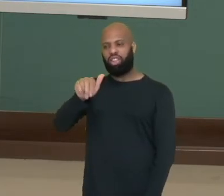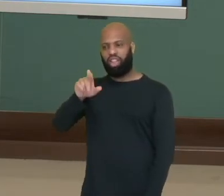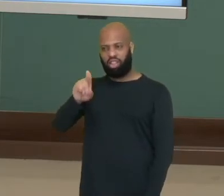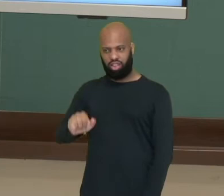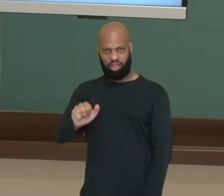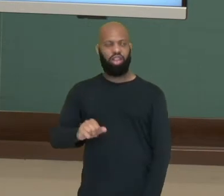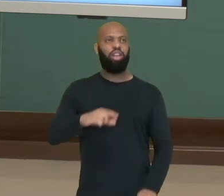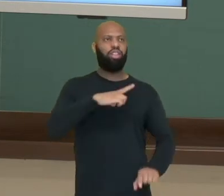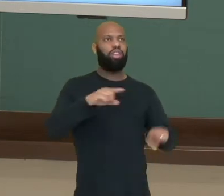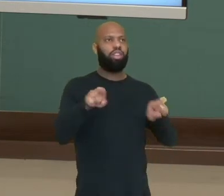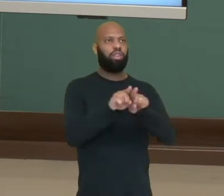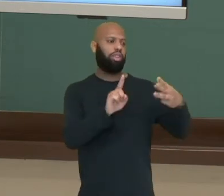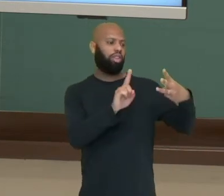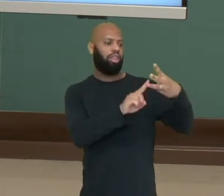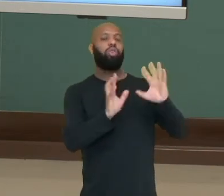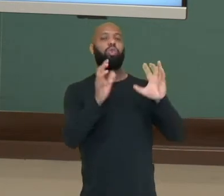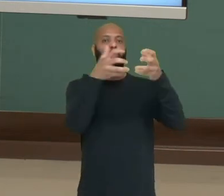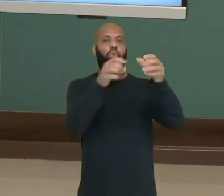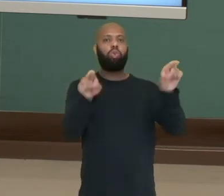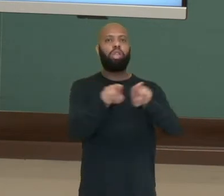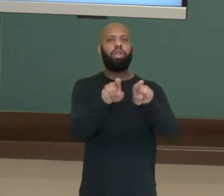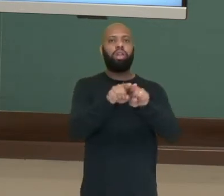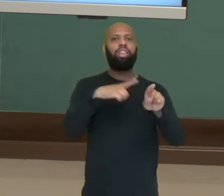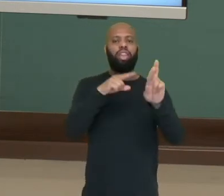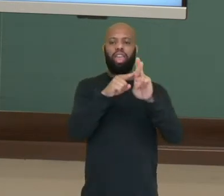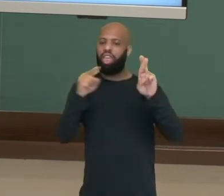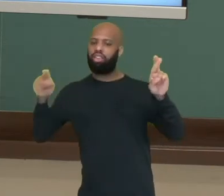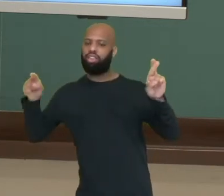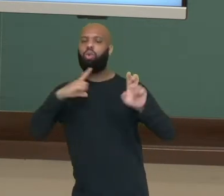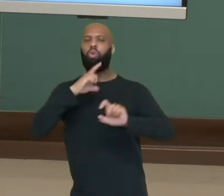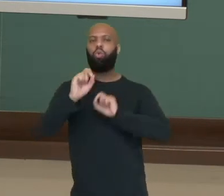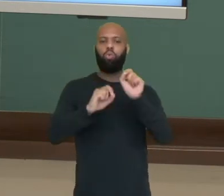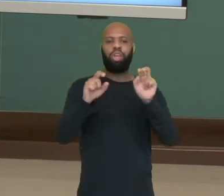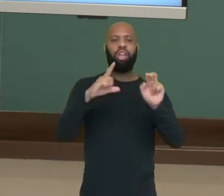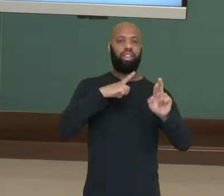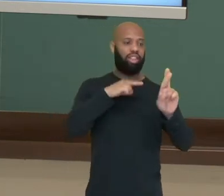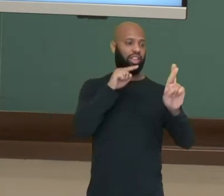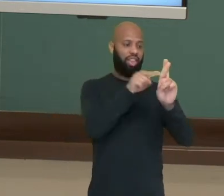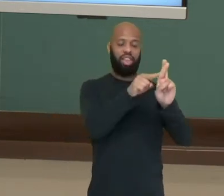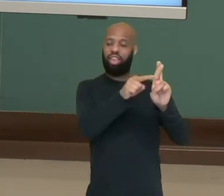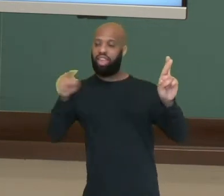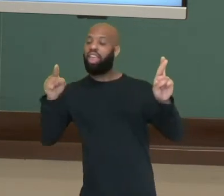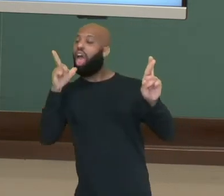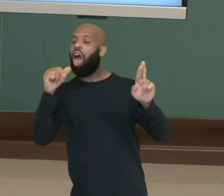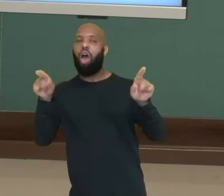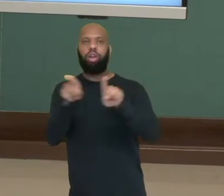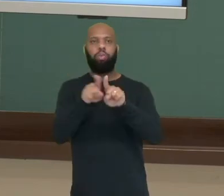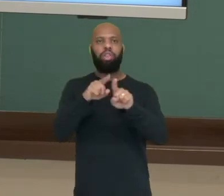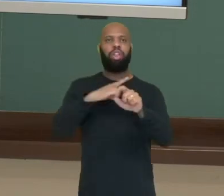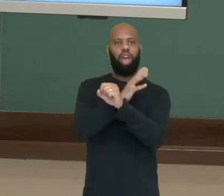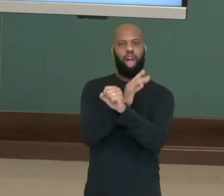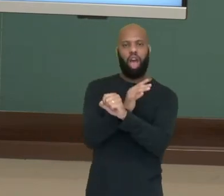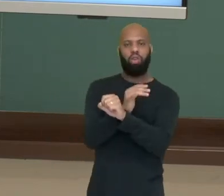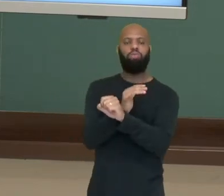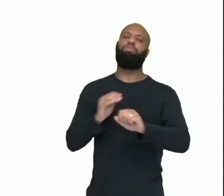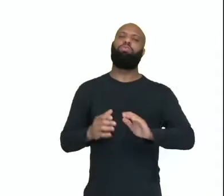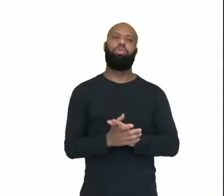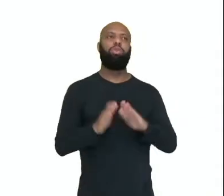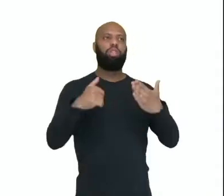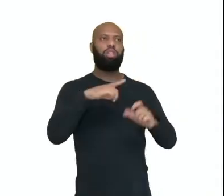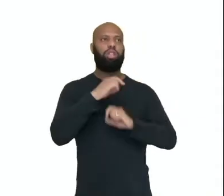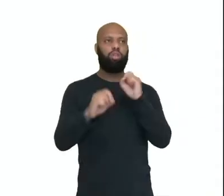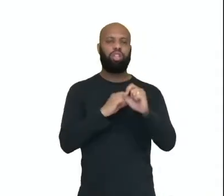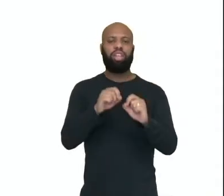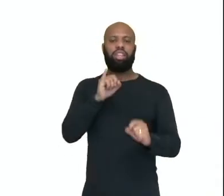E os superóxidos e as suas reações. Então, os superóxidos eles vão reagir com água e com ácidos inorgânicos também. Então, a reação